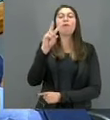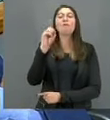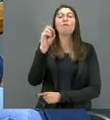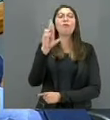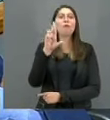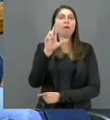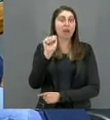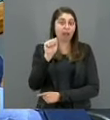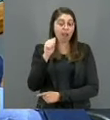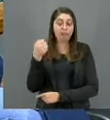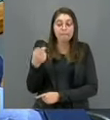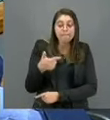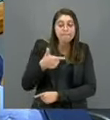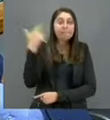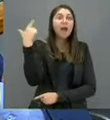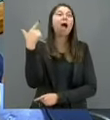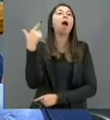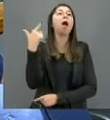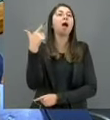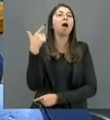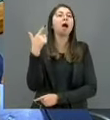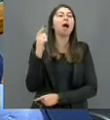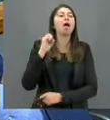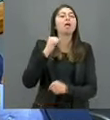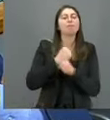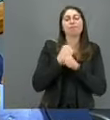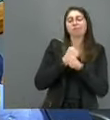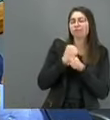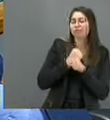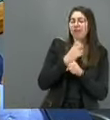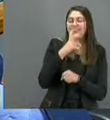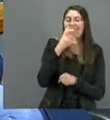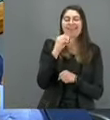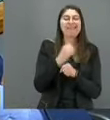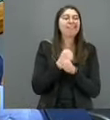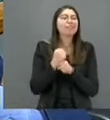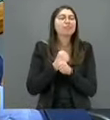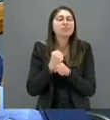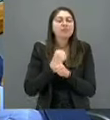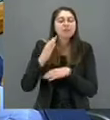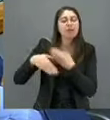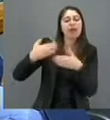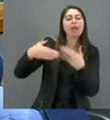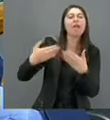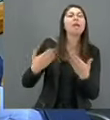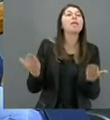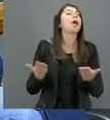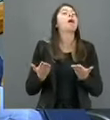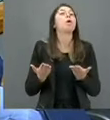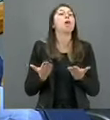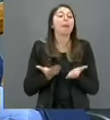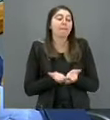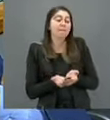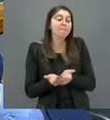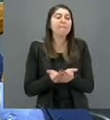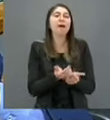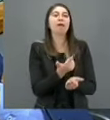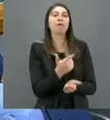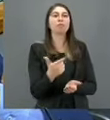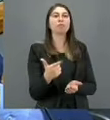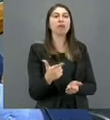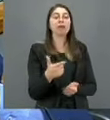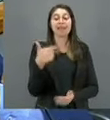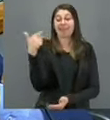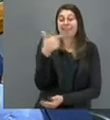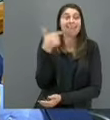fogo. 500 anos se passaram, nós estamos sem barco e não podemos sequer ter uma arma